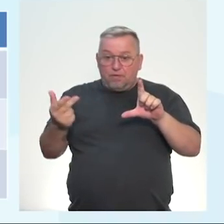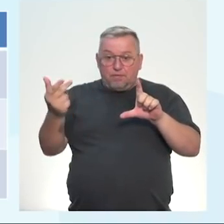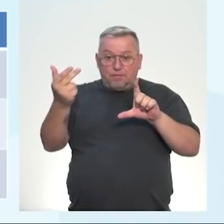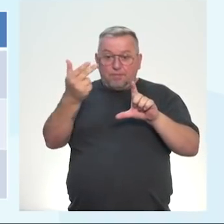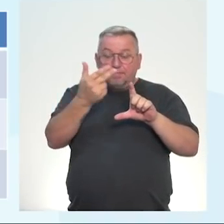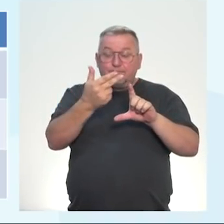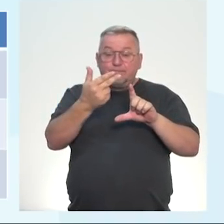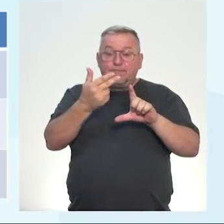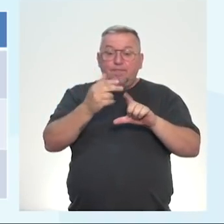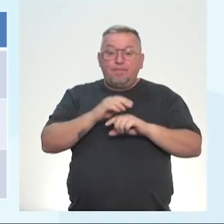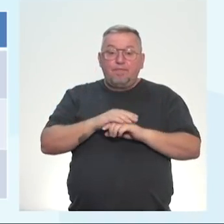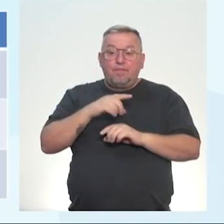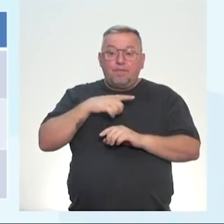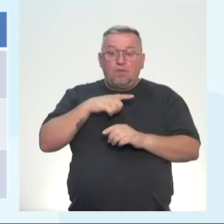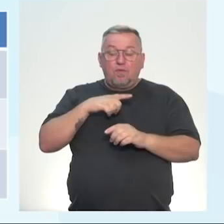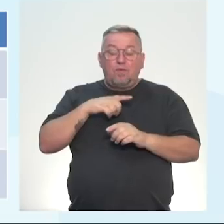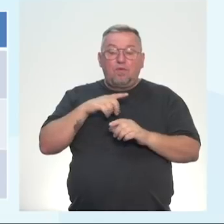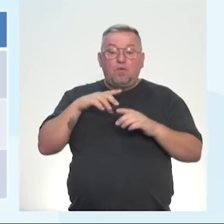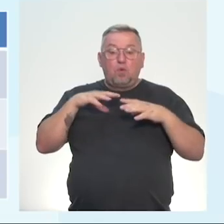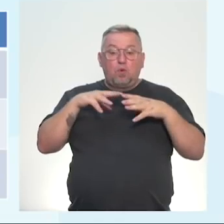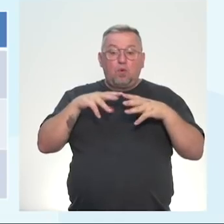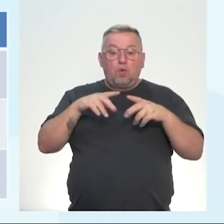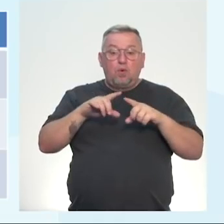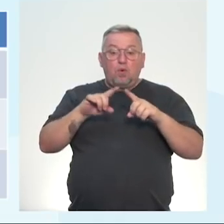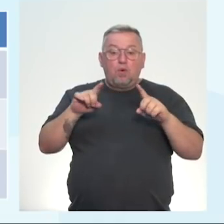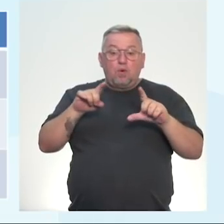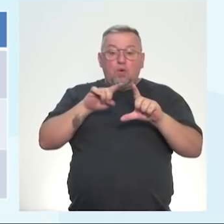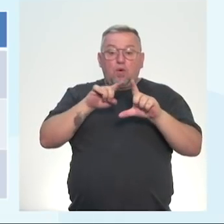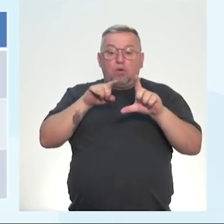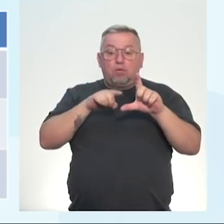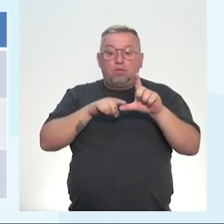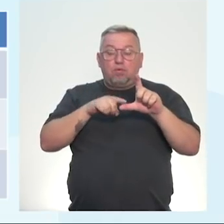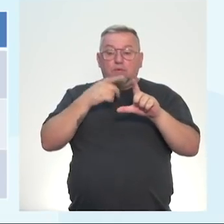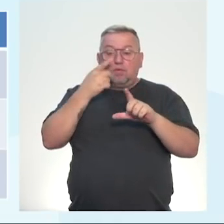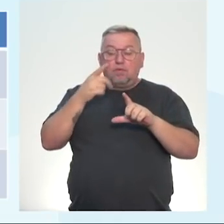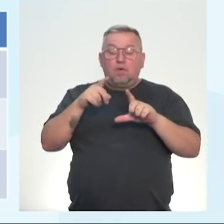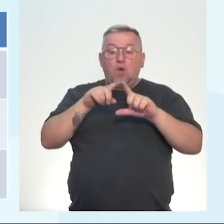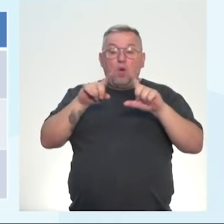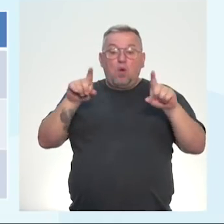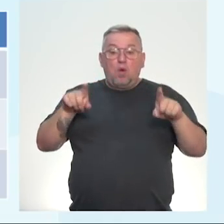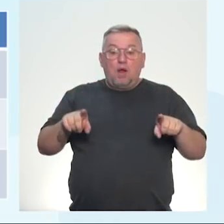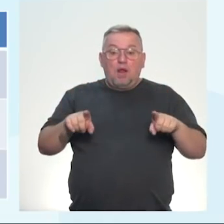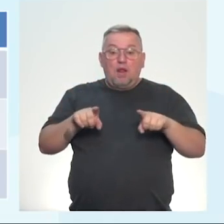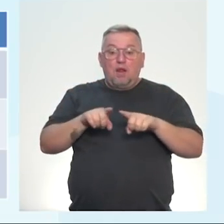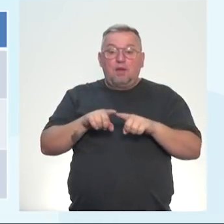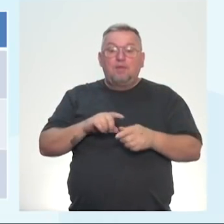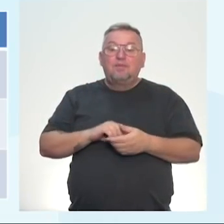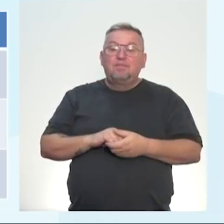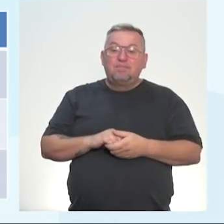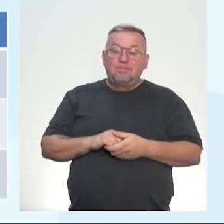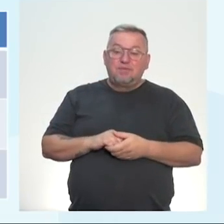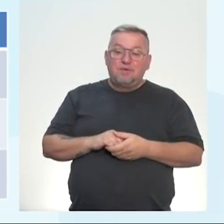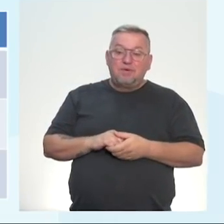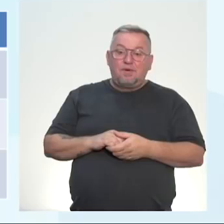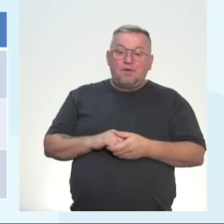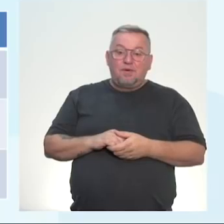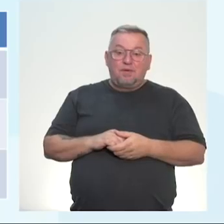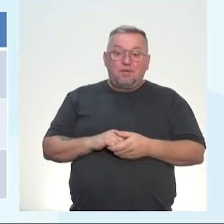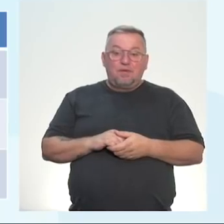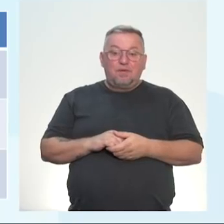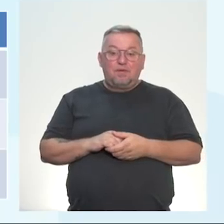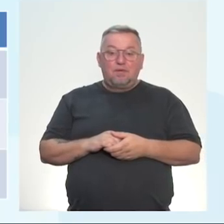tenho todos os lados iguais, tenho todos os ângulos retos, eu chamo de quadrado, né? Ó. Então, todos os ângulos retos,